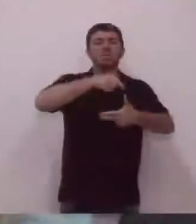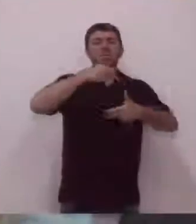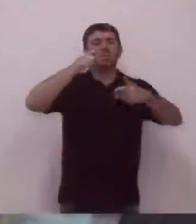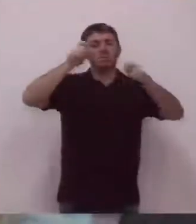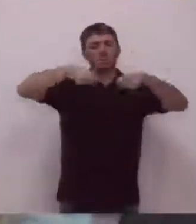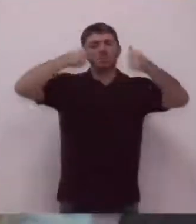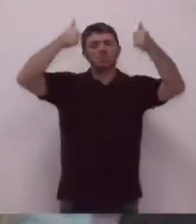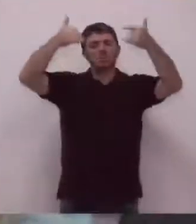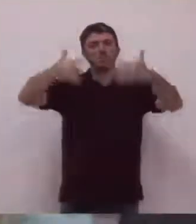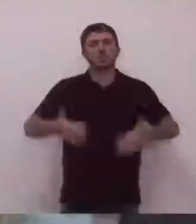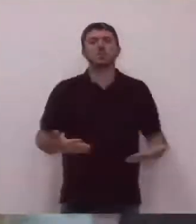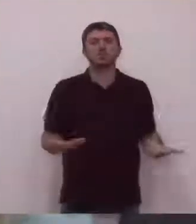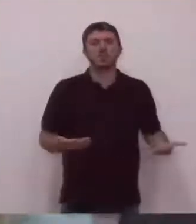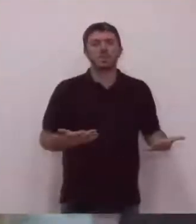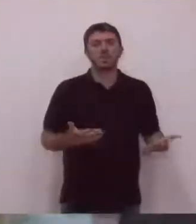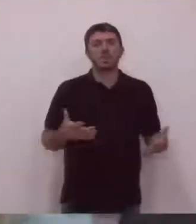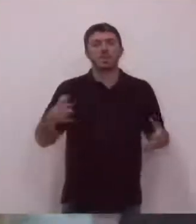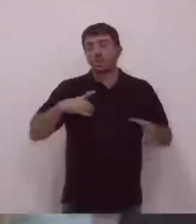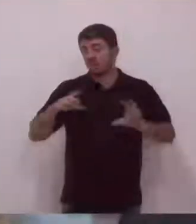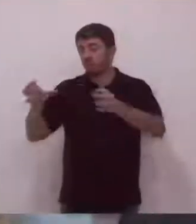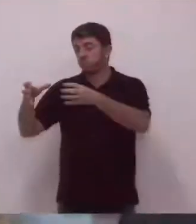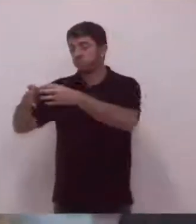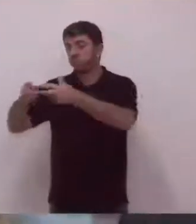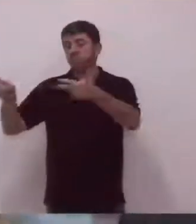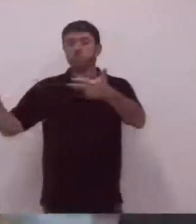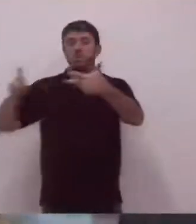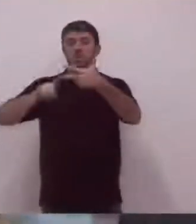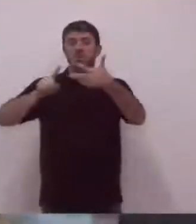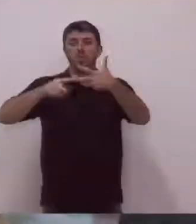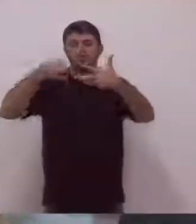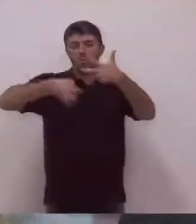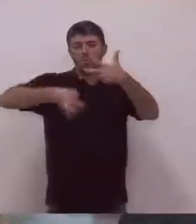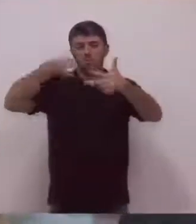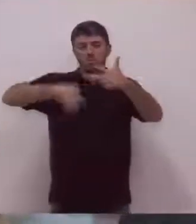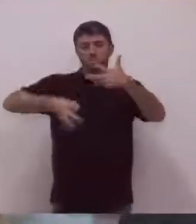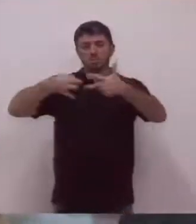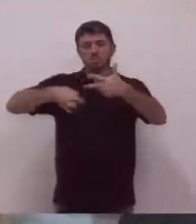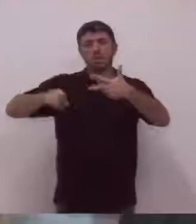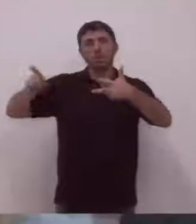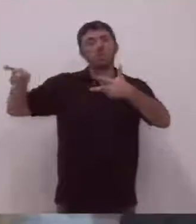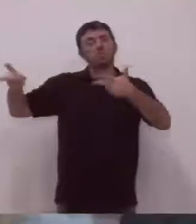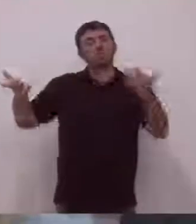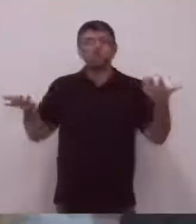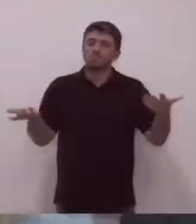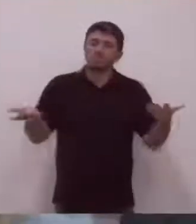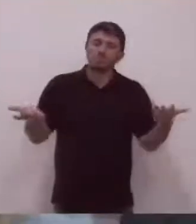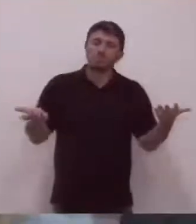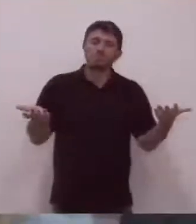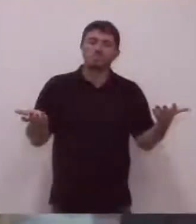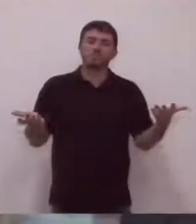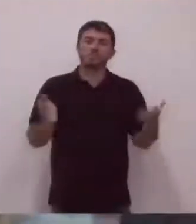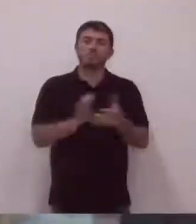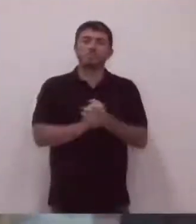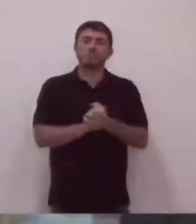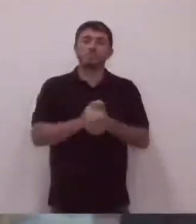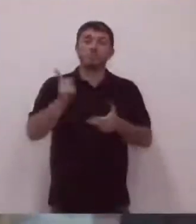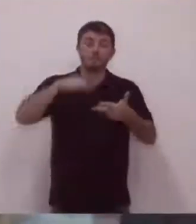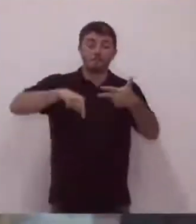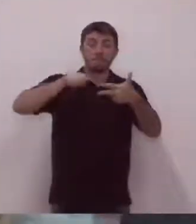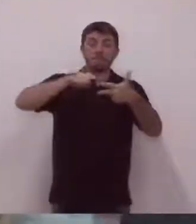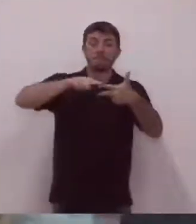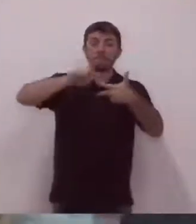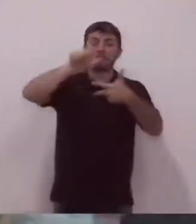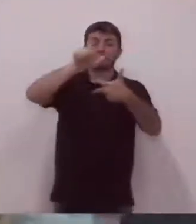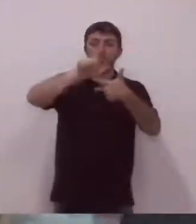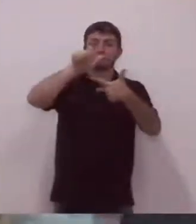caminha com as pernas dele, mas como Assembleia Legislativa, vamos dizer assim, como casa parlamentar,